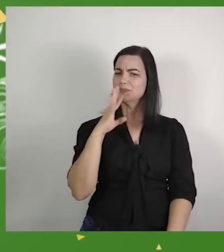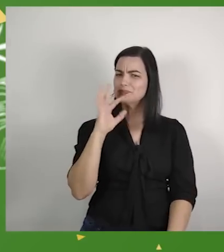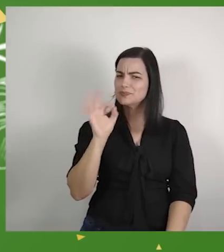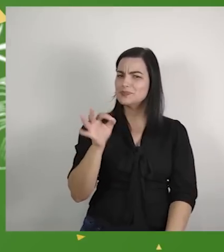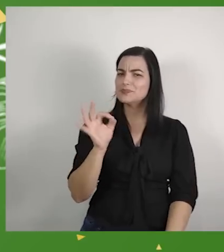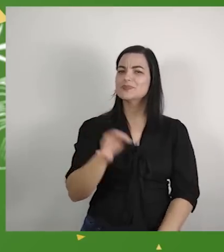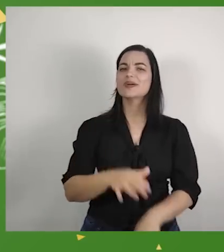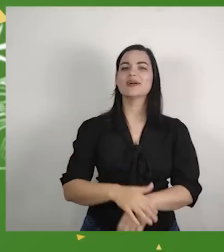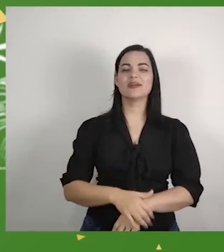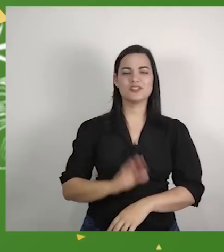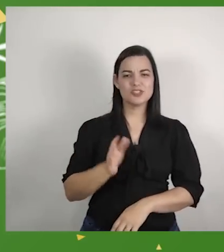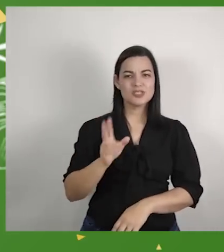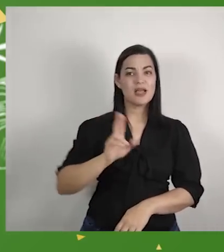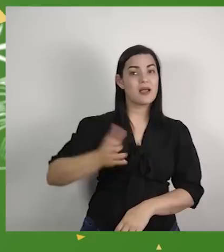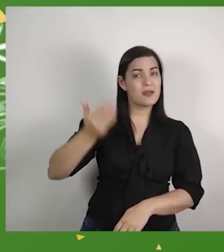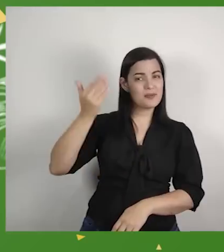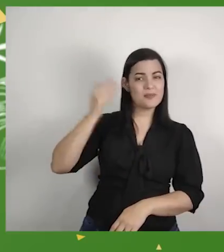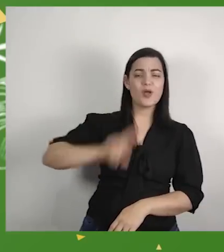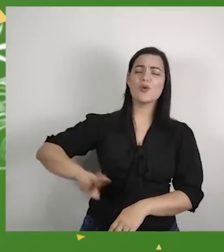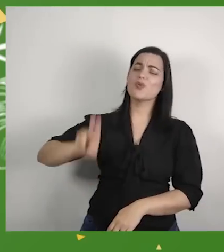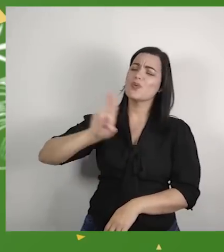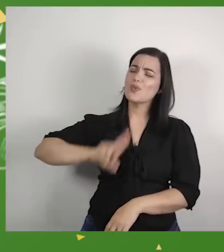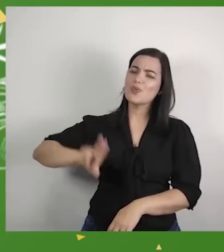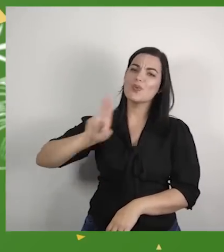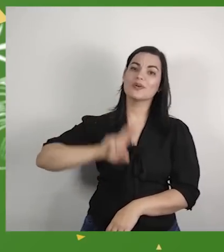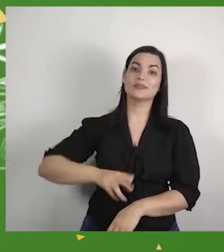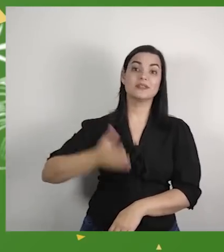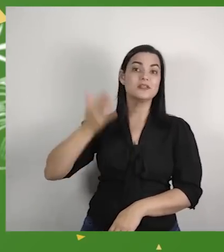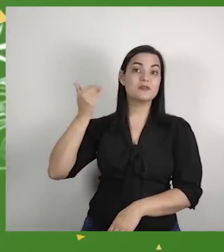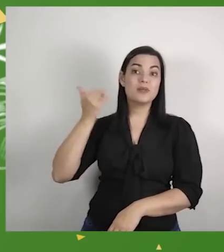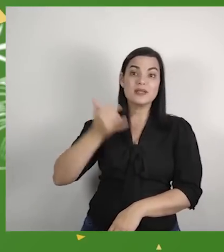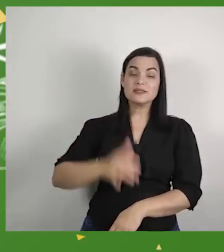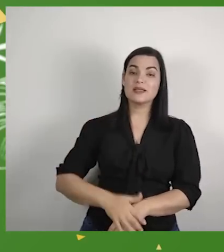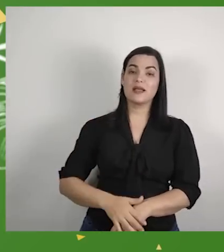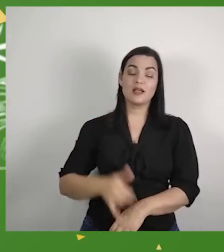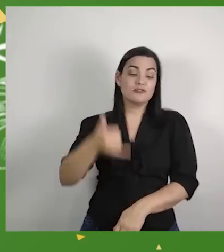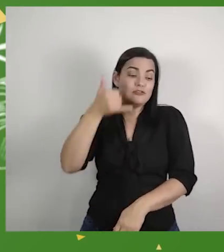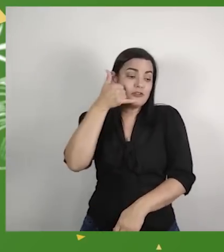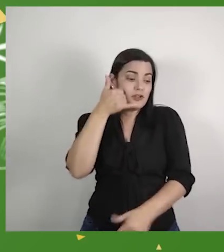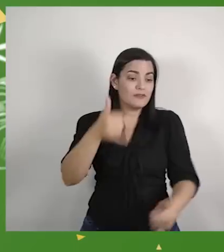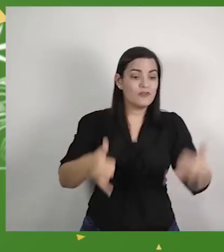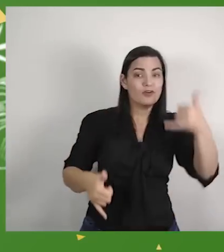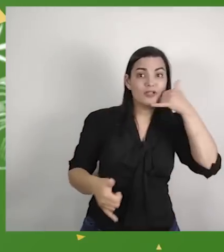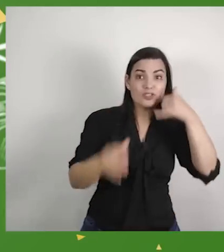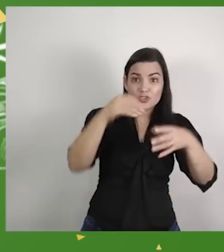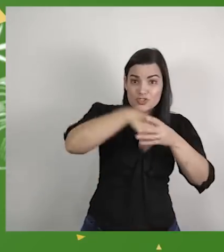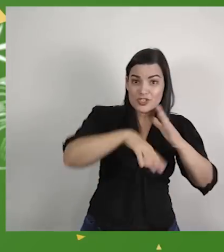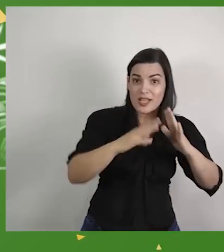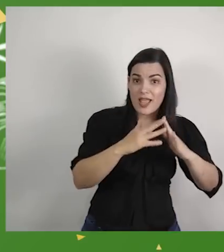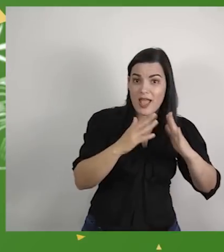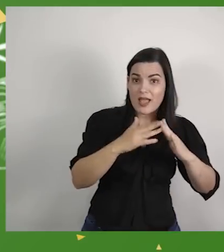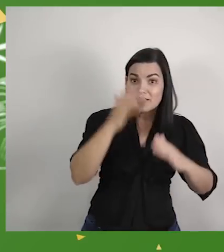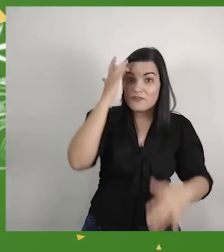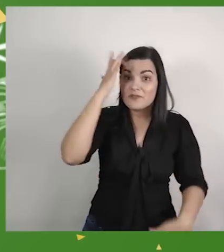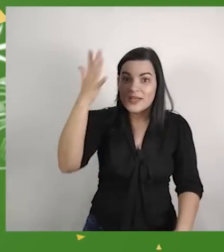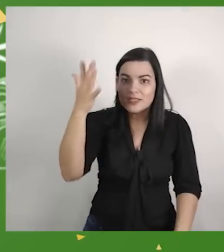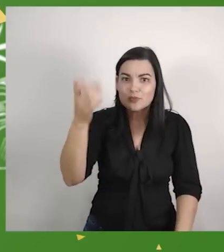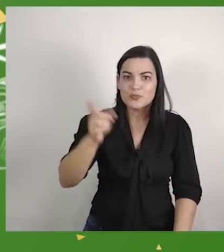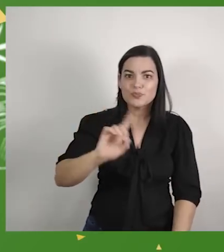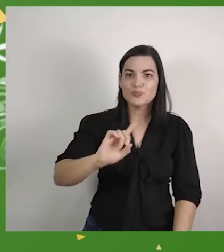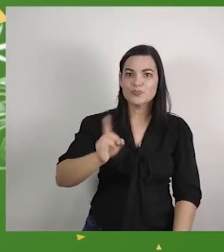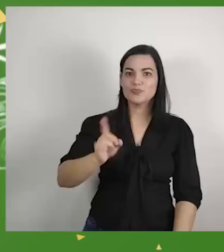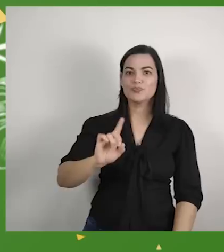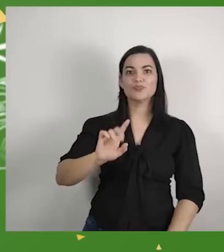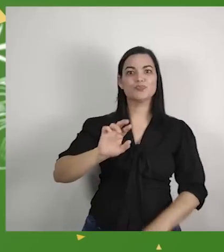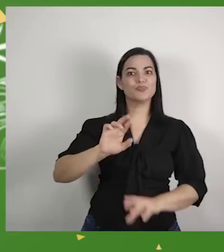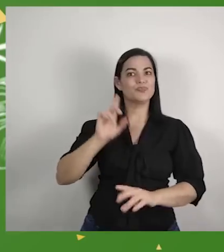certeza conhecem, já usaram muito. Antigamente não era tão fácil assim termos um telefone